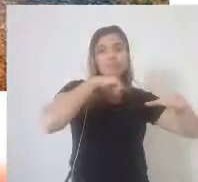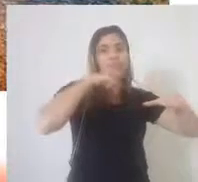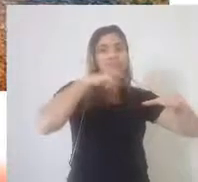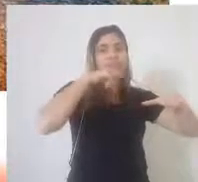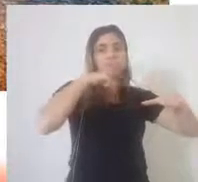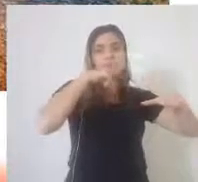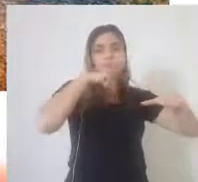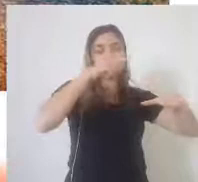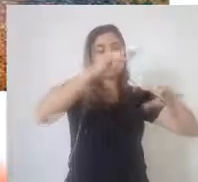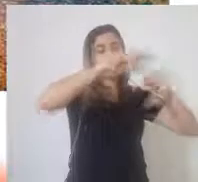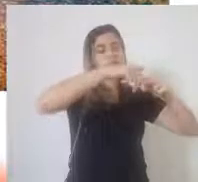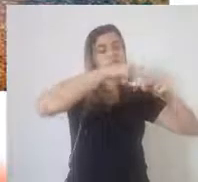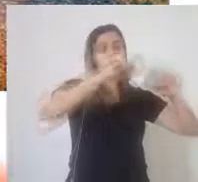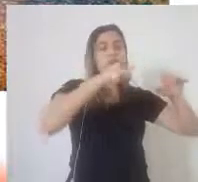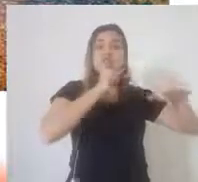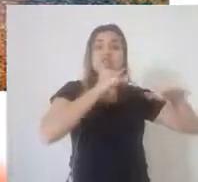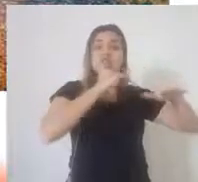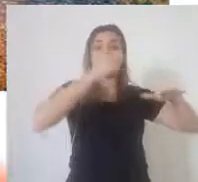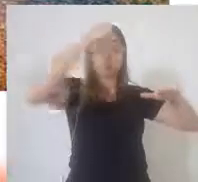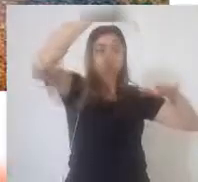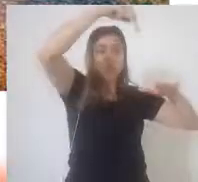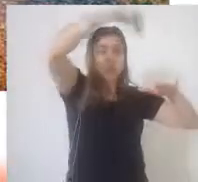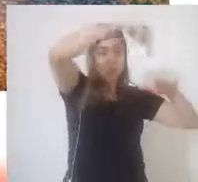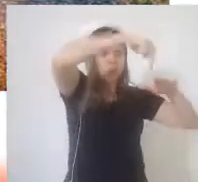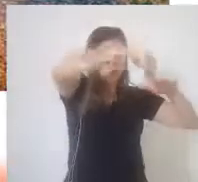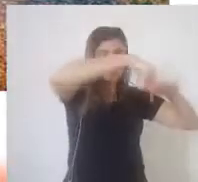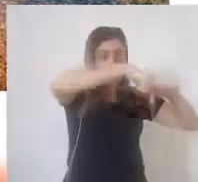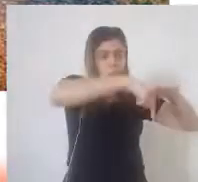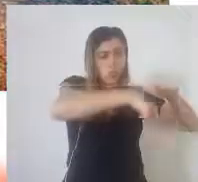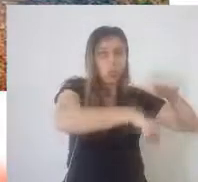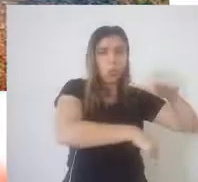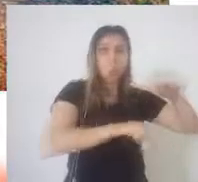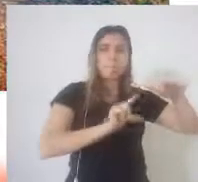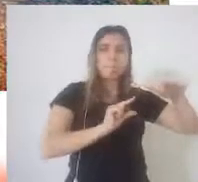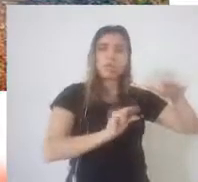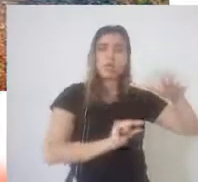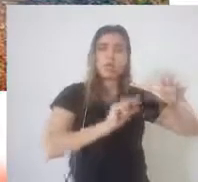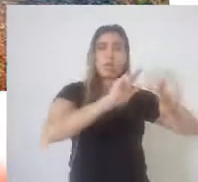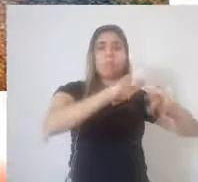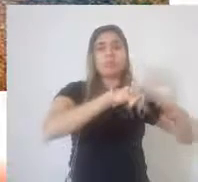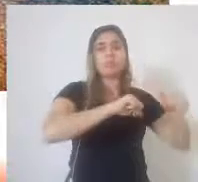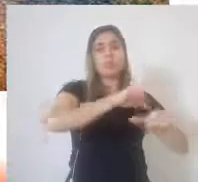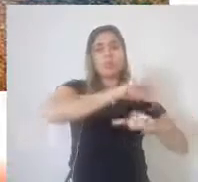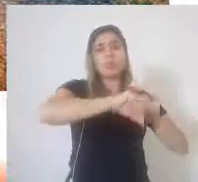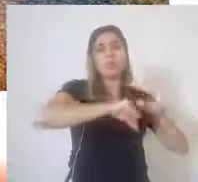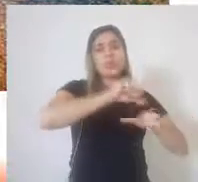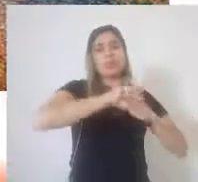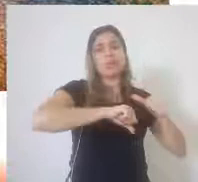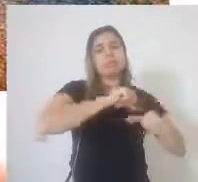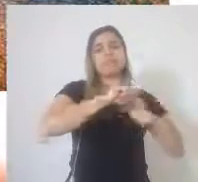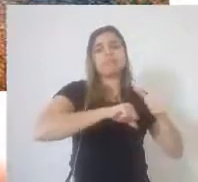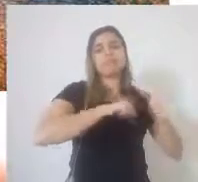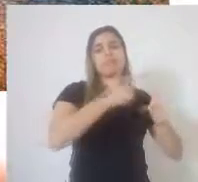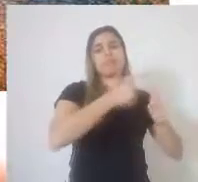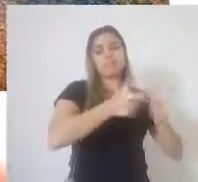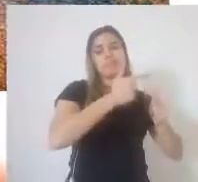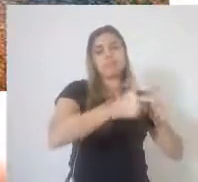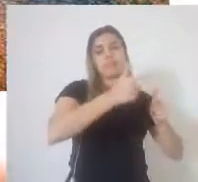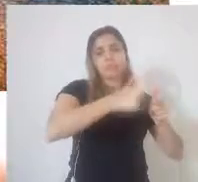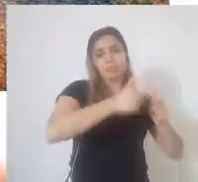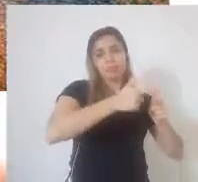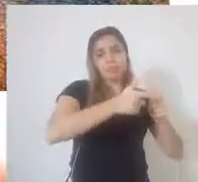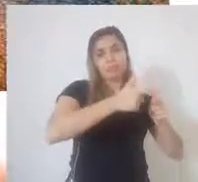que chega naquele ambiente vai ser menor, né? Podendo ocasionar então aí um desequilíbrio da cadeia das